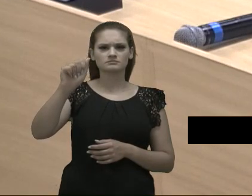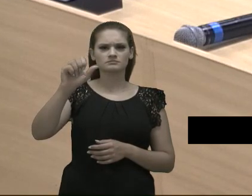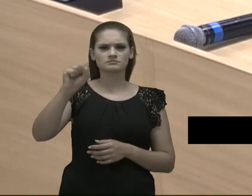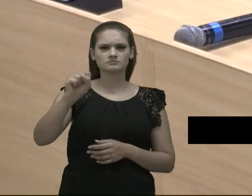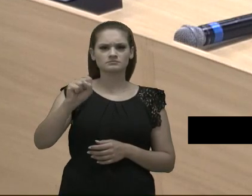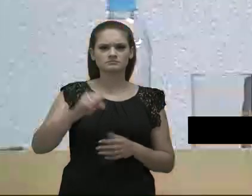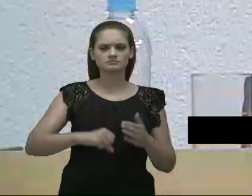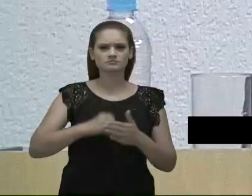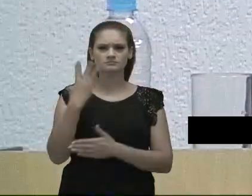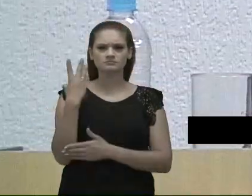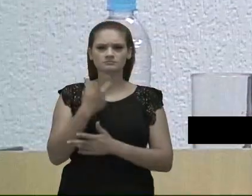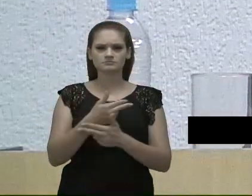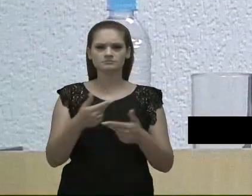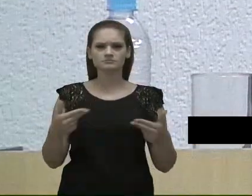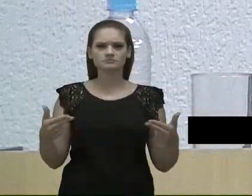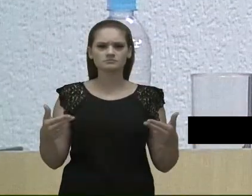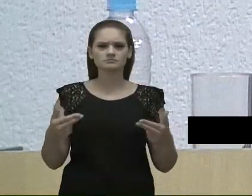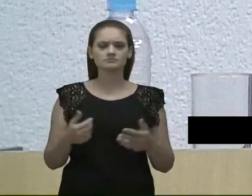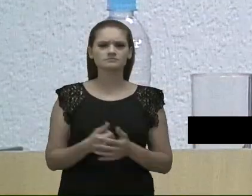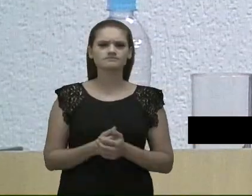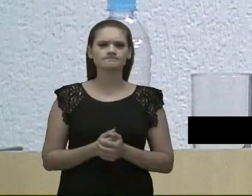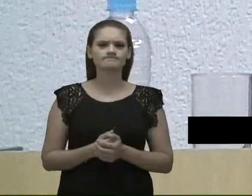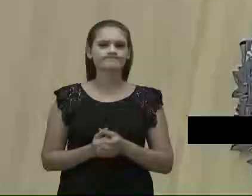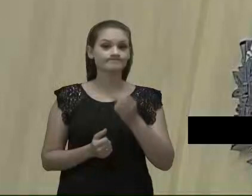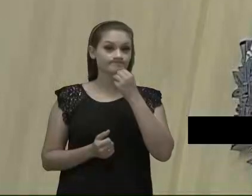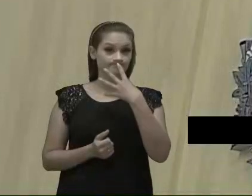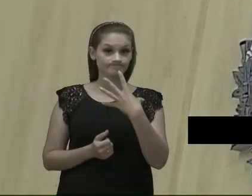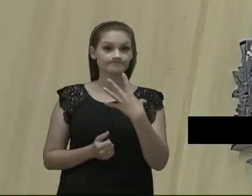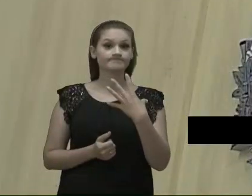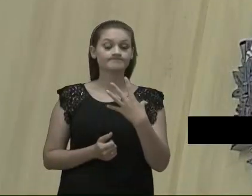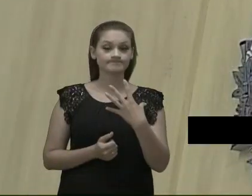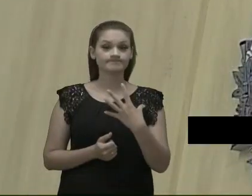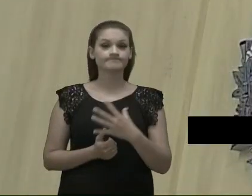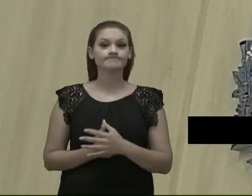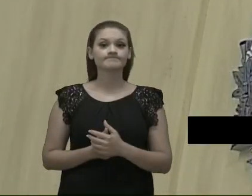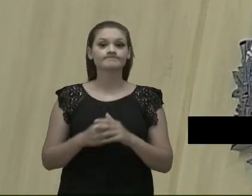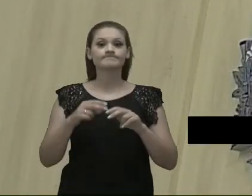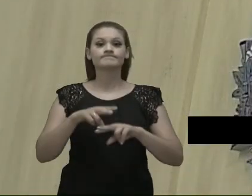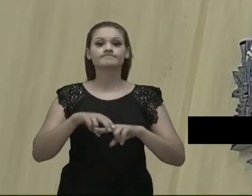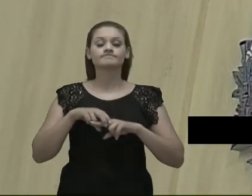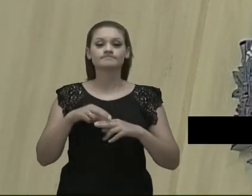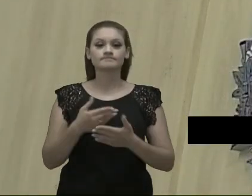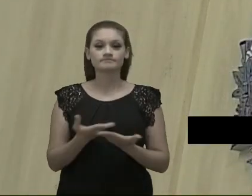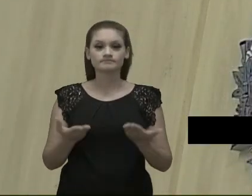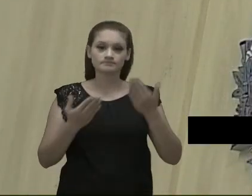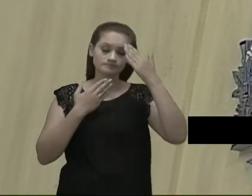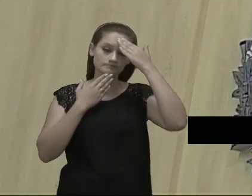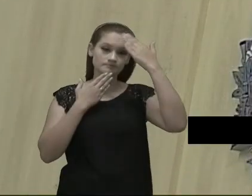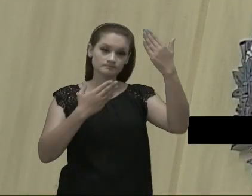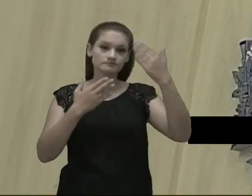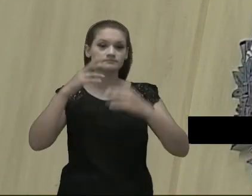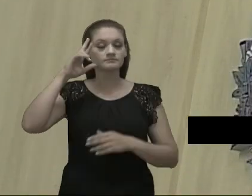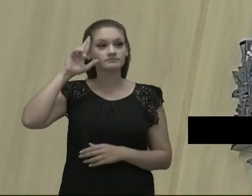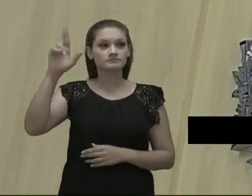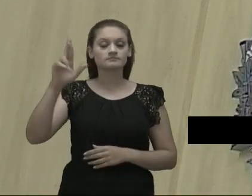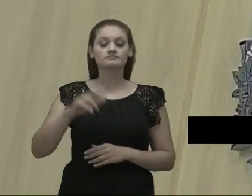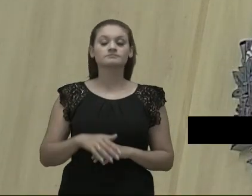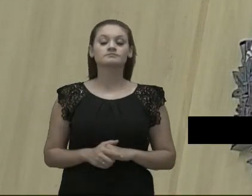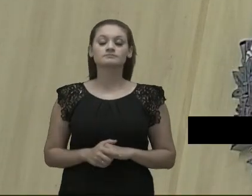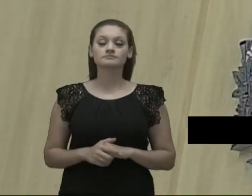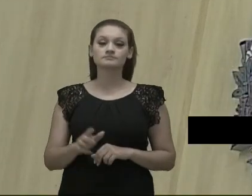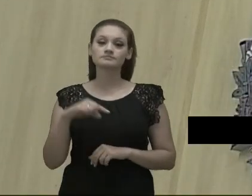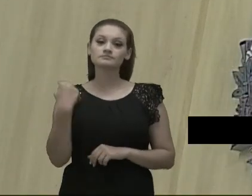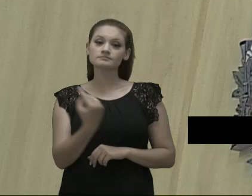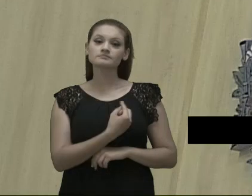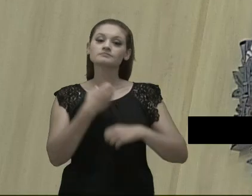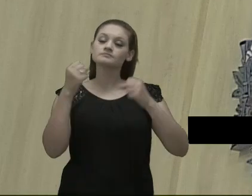coisa. Obrigado. Tá, foi bom levantar essa questão, vereador Bob. Até agradeço Vossa Excelência para a gente